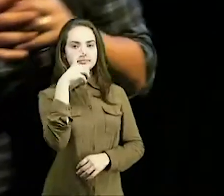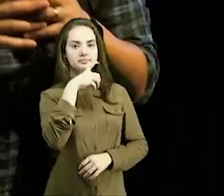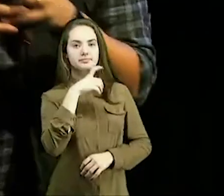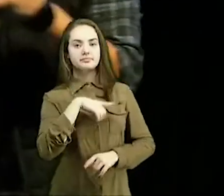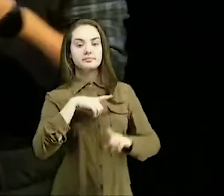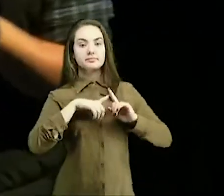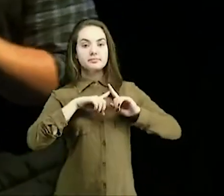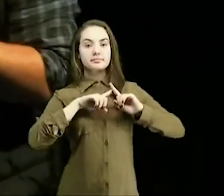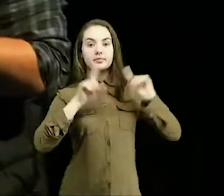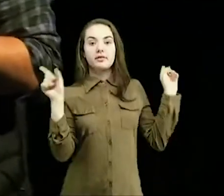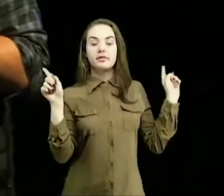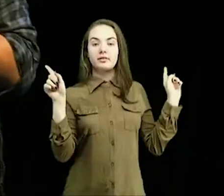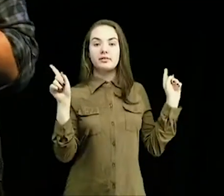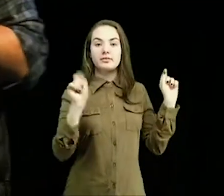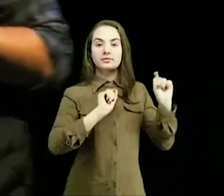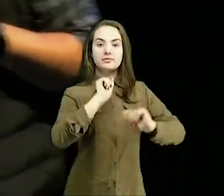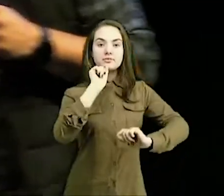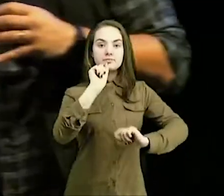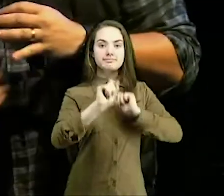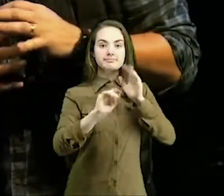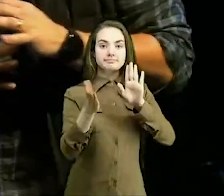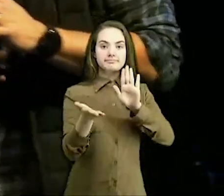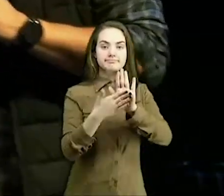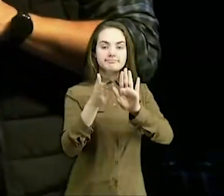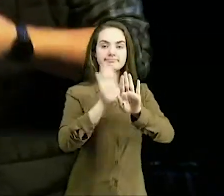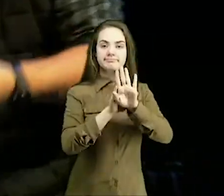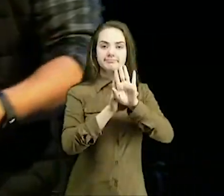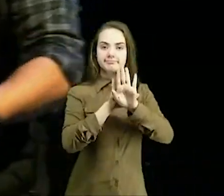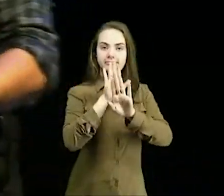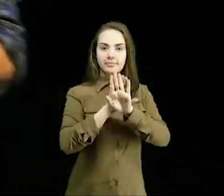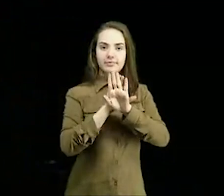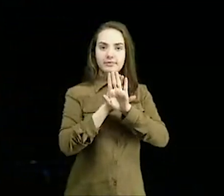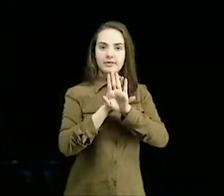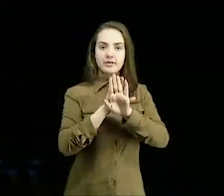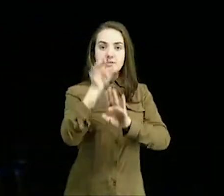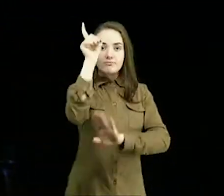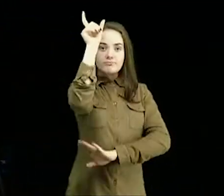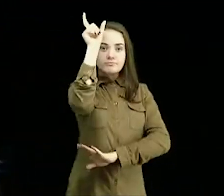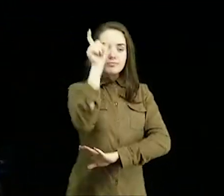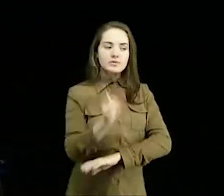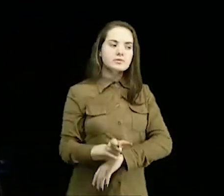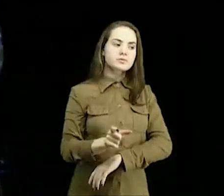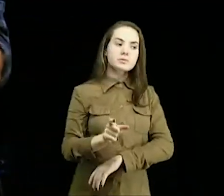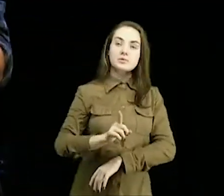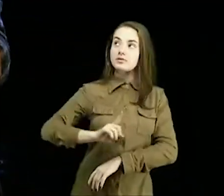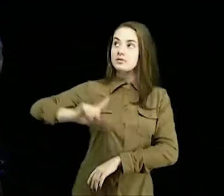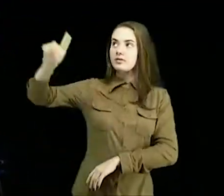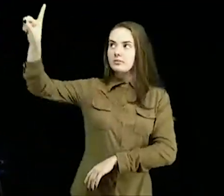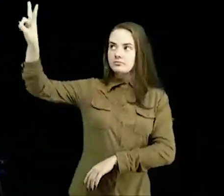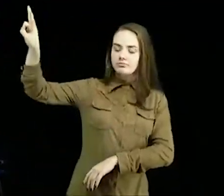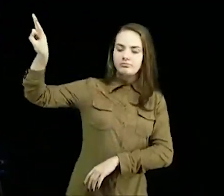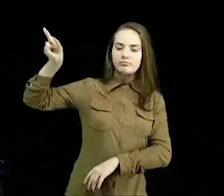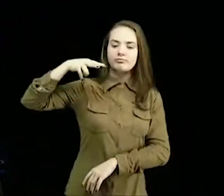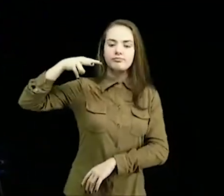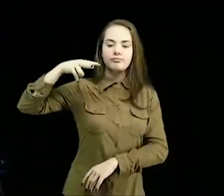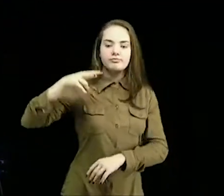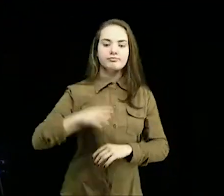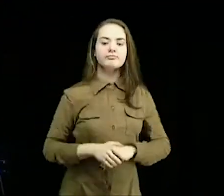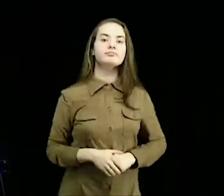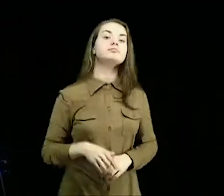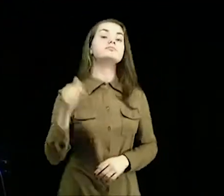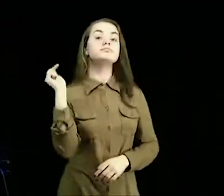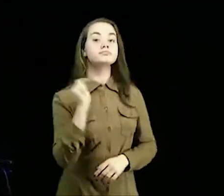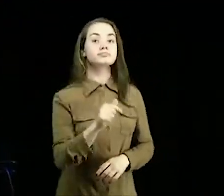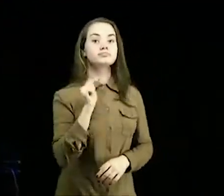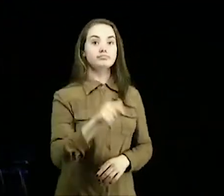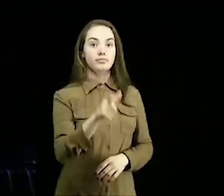por trás de um homem, então, pastor, que chama a atenção de Deus? Esse homem, ele tinha uma vida, ele não